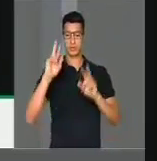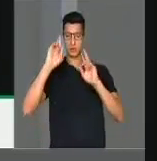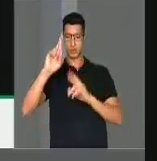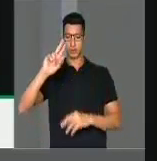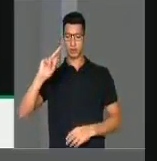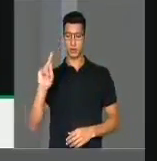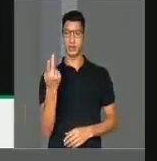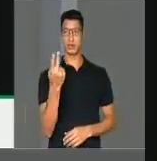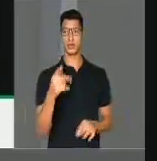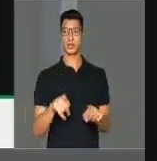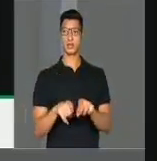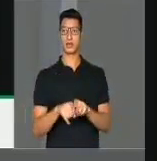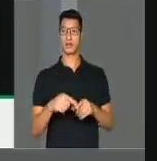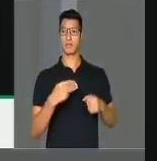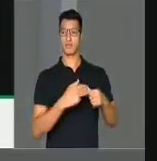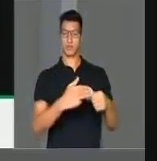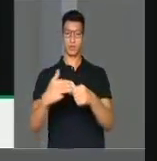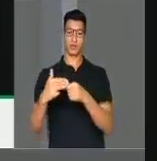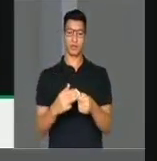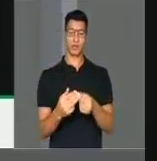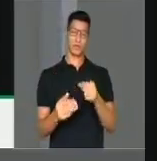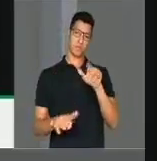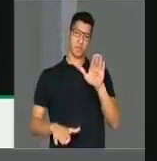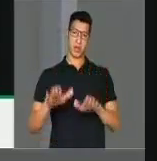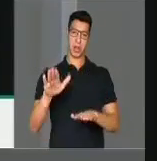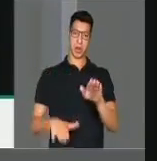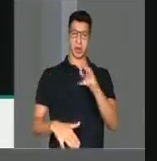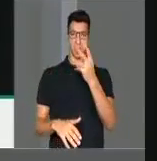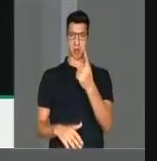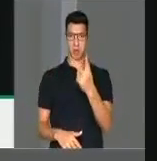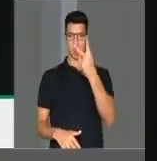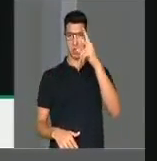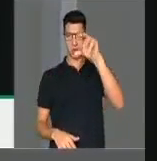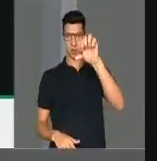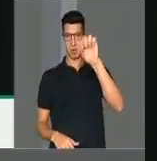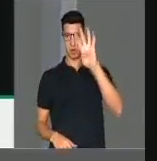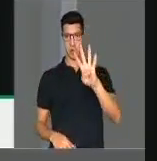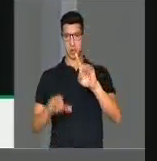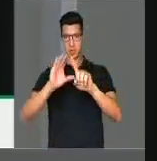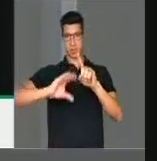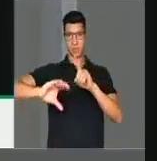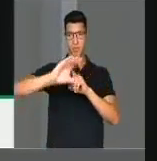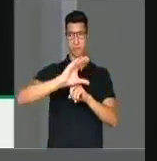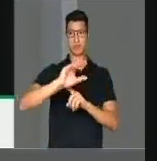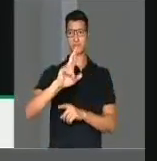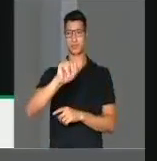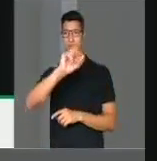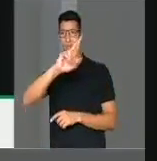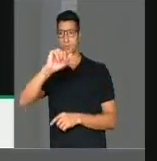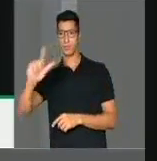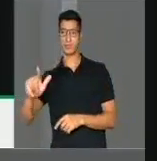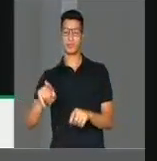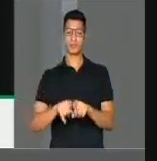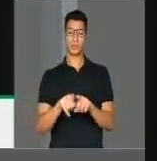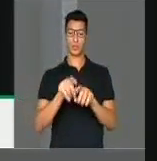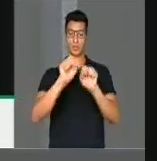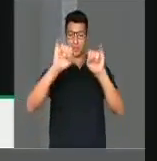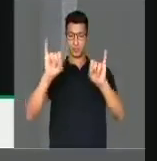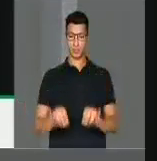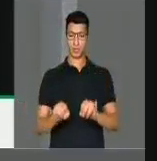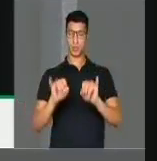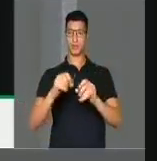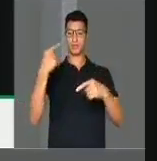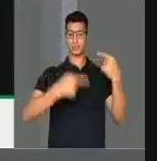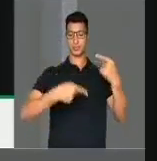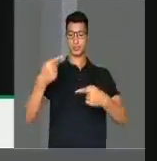para recursos humanos para esses municípios. São mais de 294 comunidades rurais beneficiadas por meio de